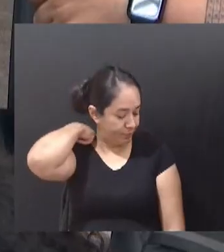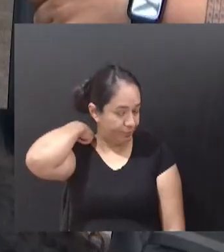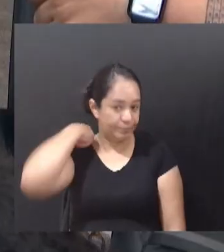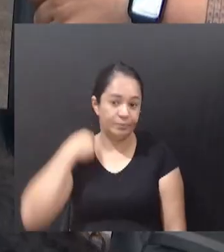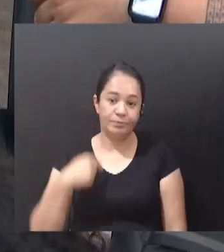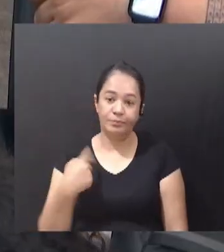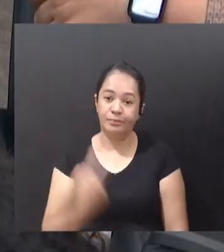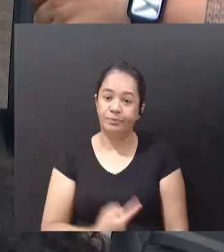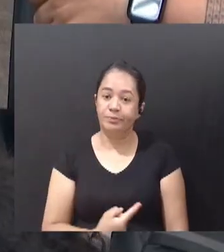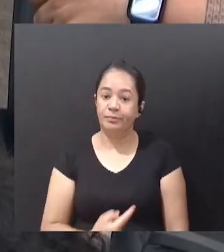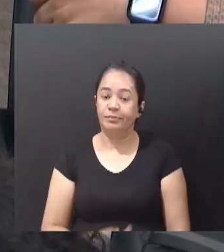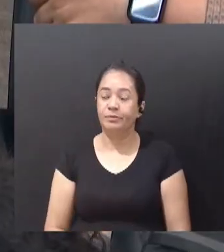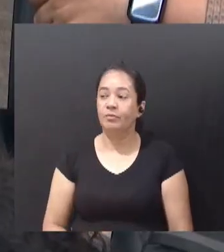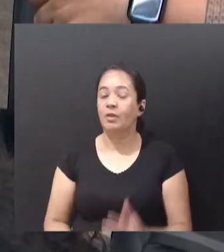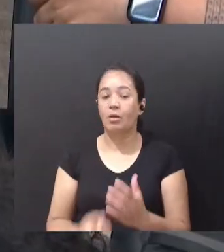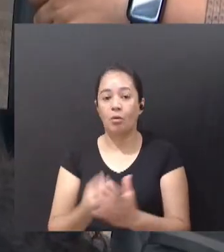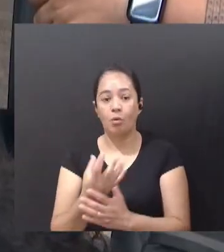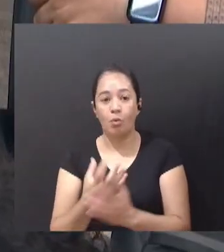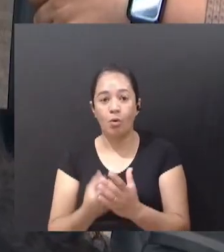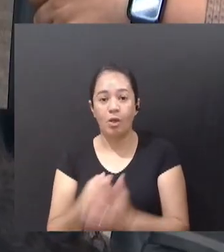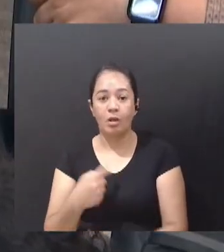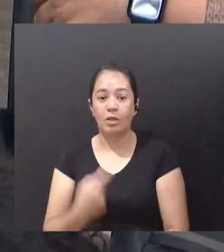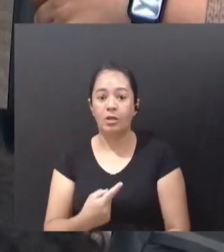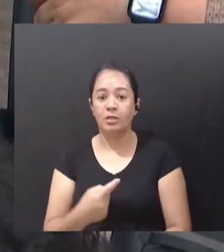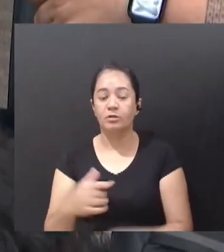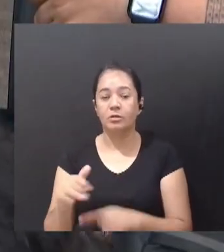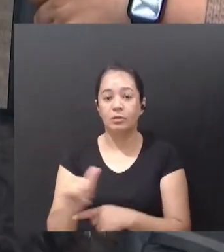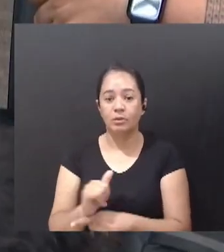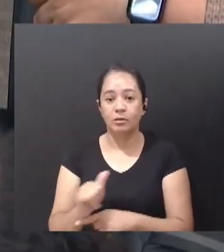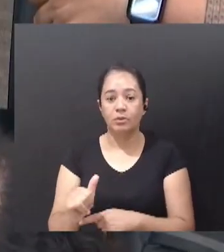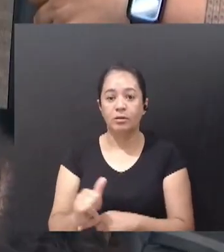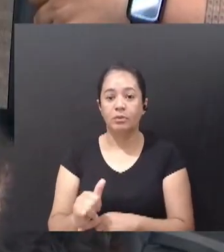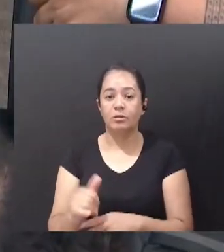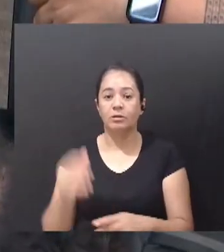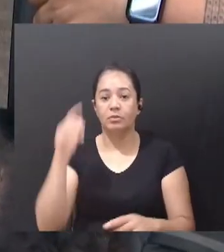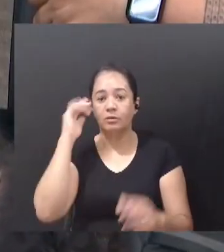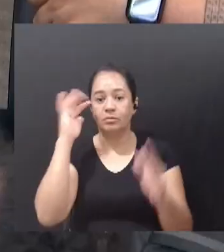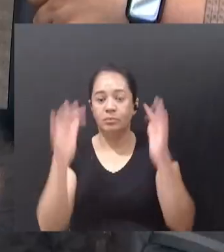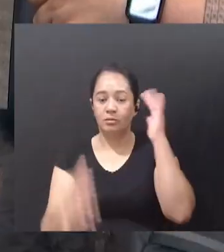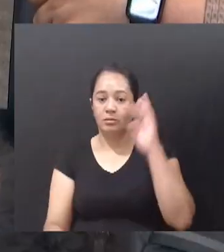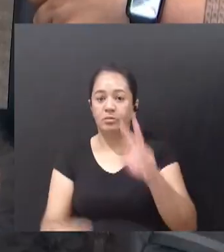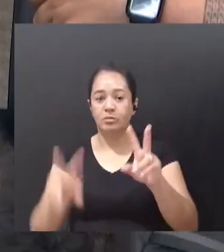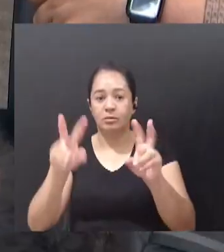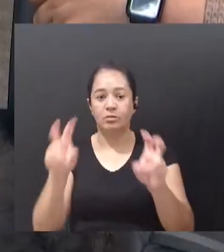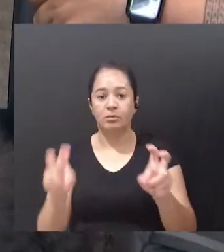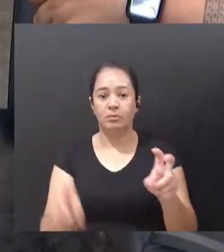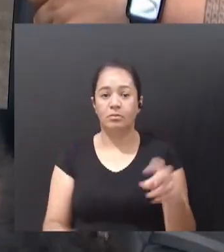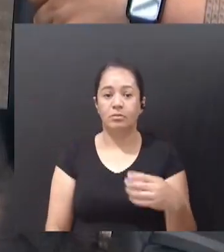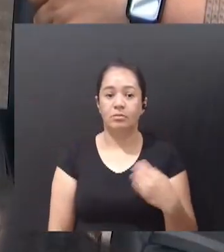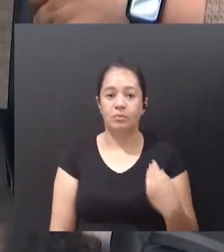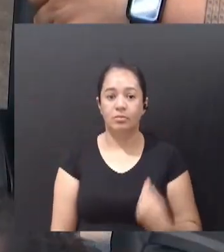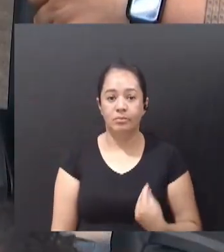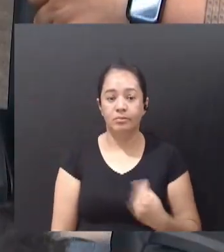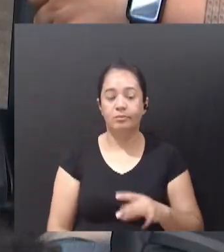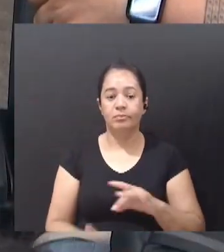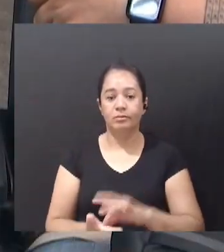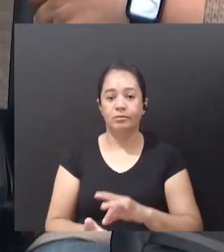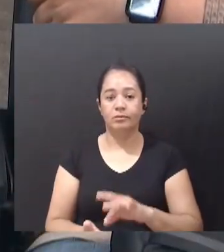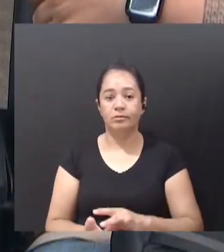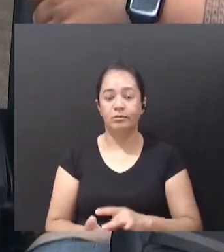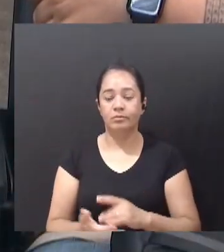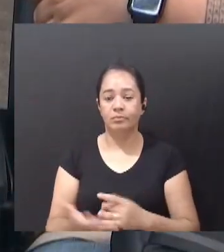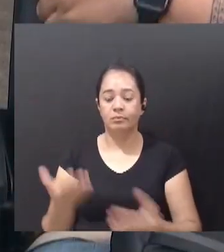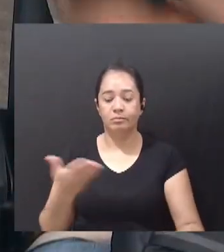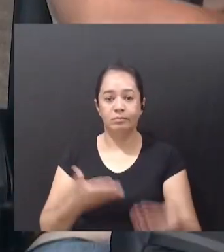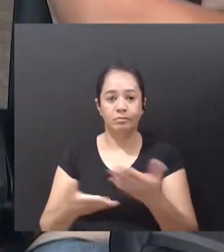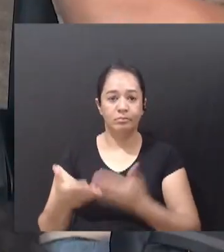né, construir as nossas ferramentas, nossas reflexões sobre a nossa realidade e intervir nela,